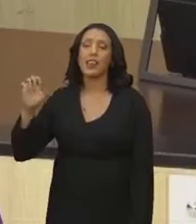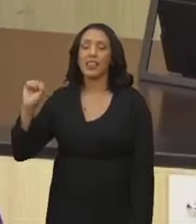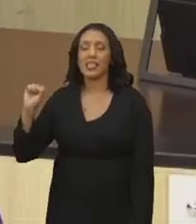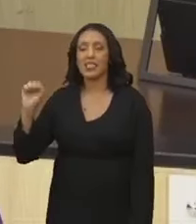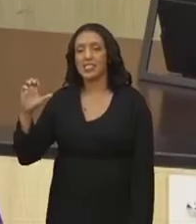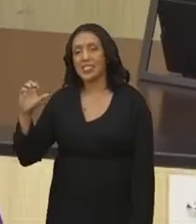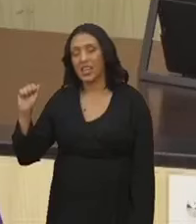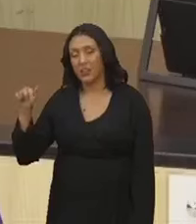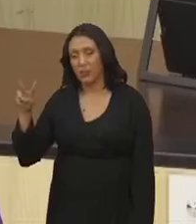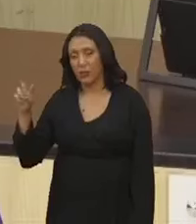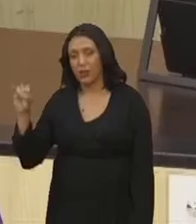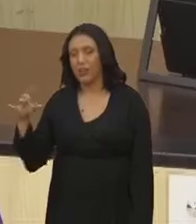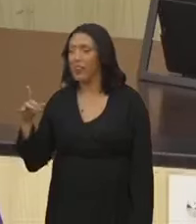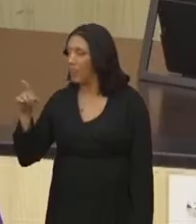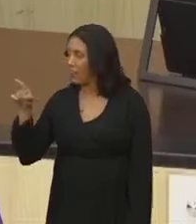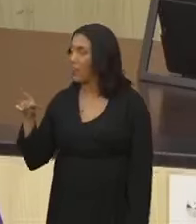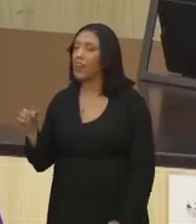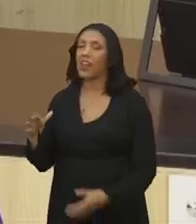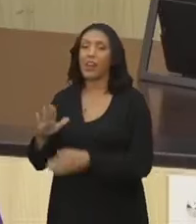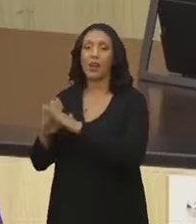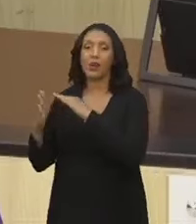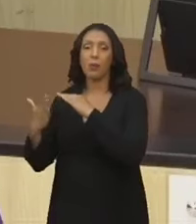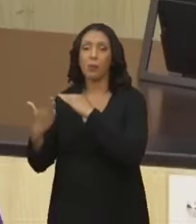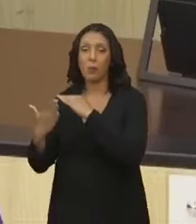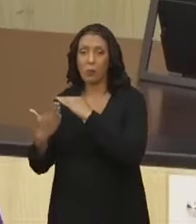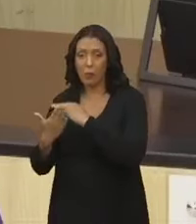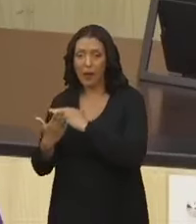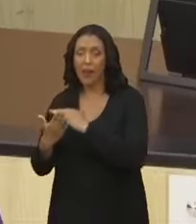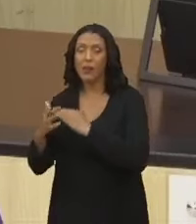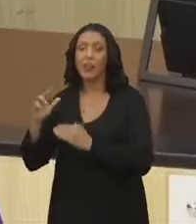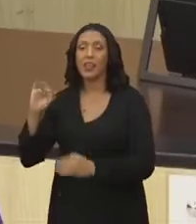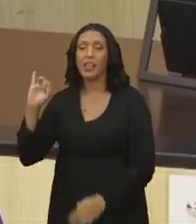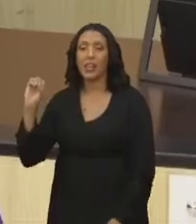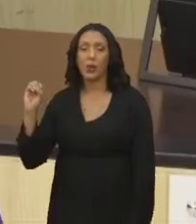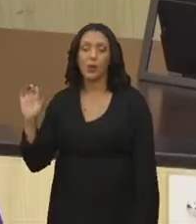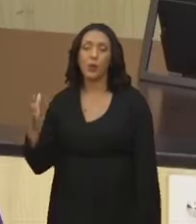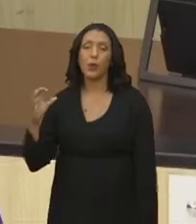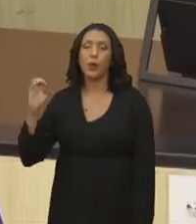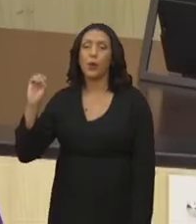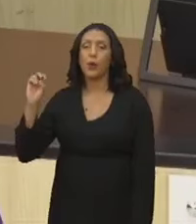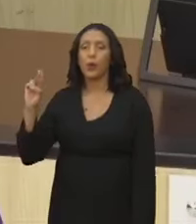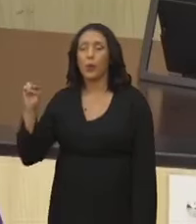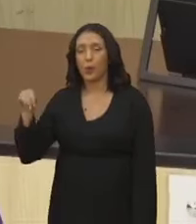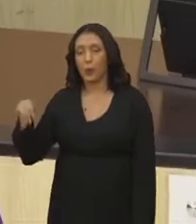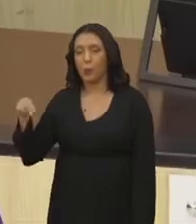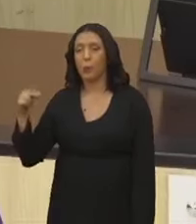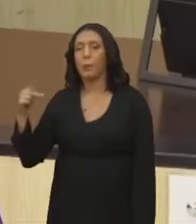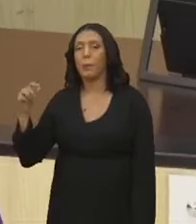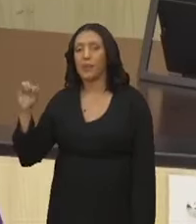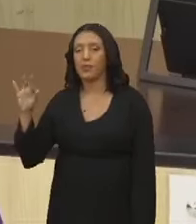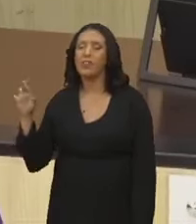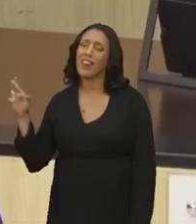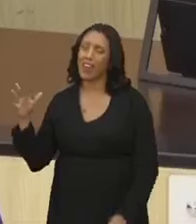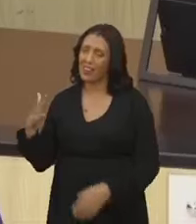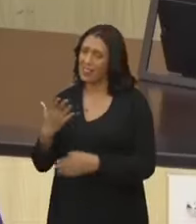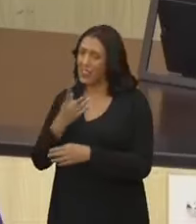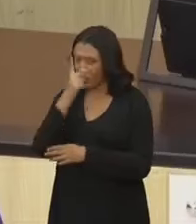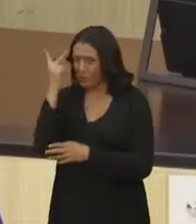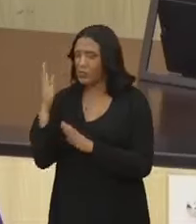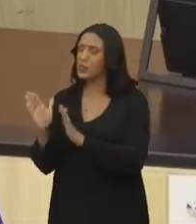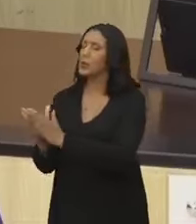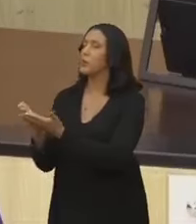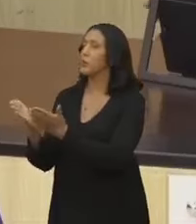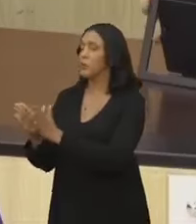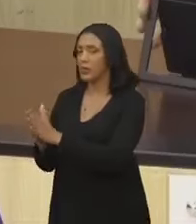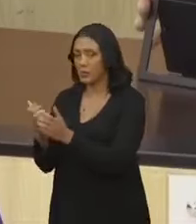Rio Comprido é um bairro bem carente também, que necessita de uma subprefeitura. Então, parabéns a vocês, parabéns